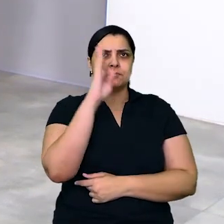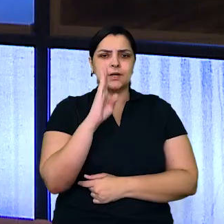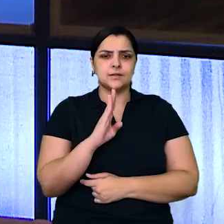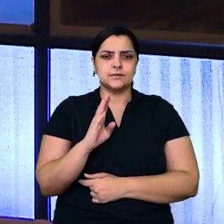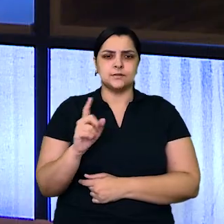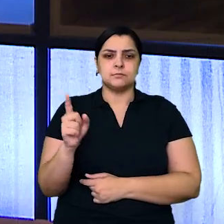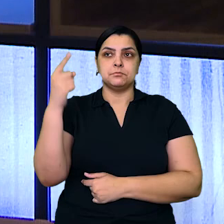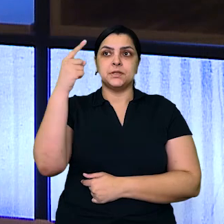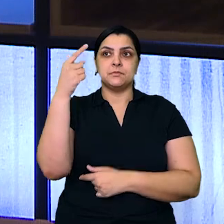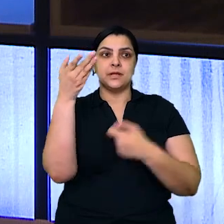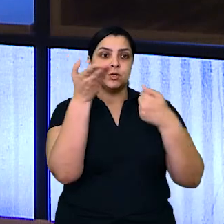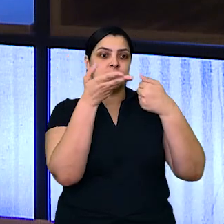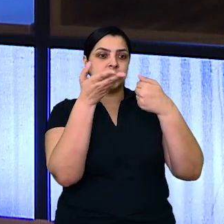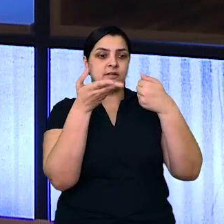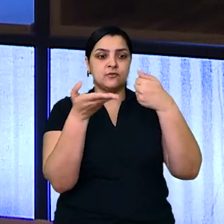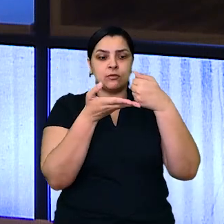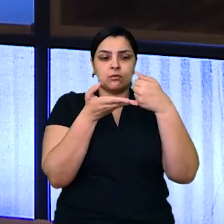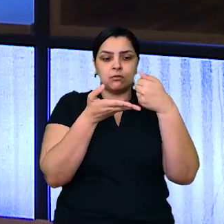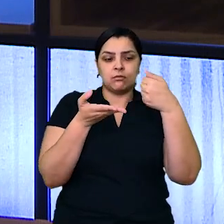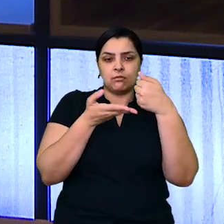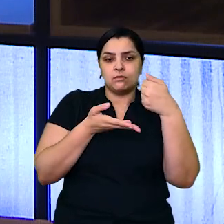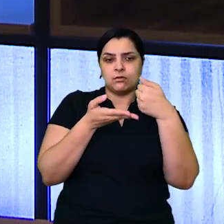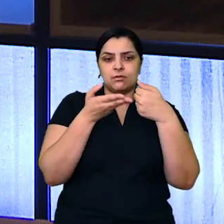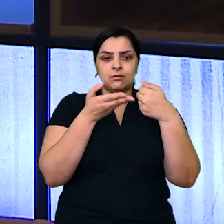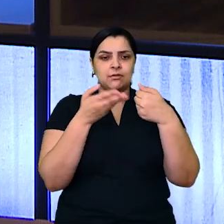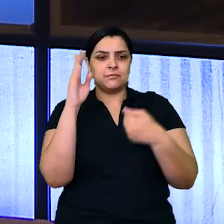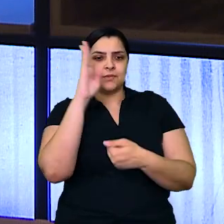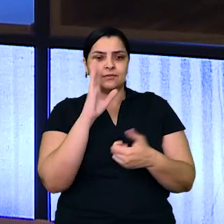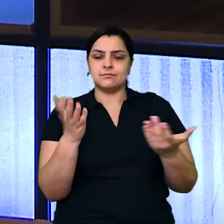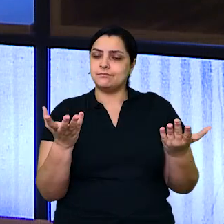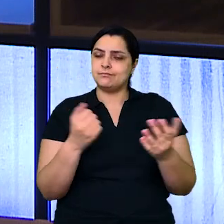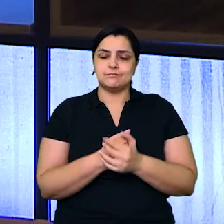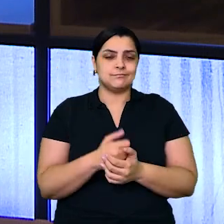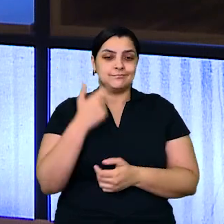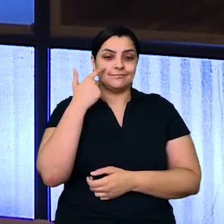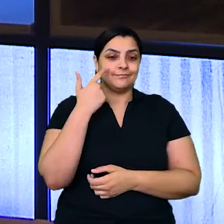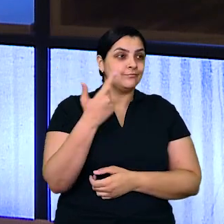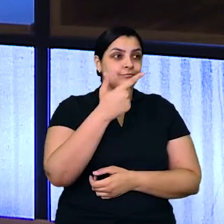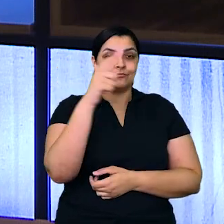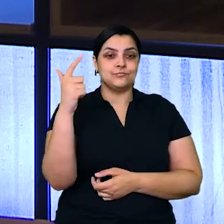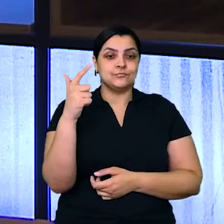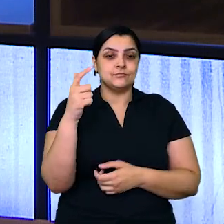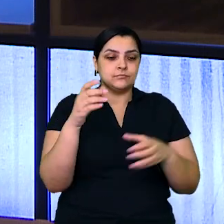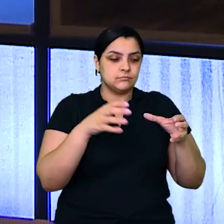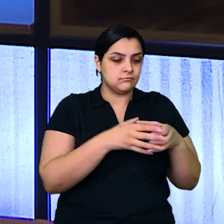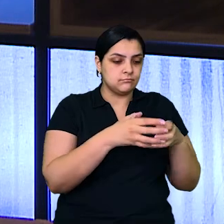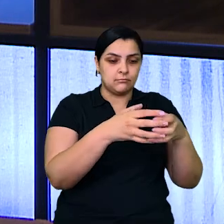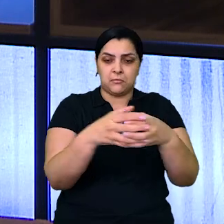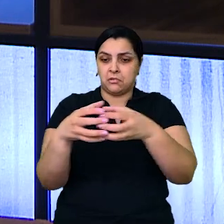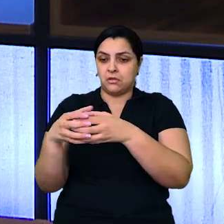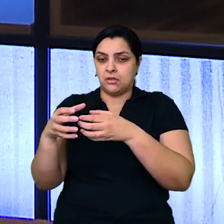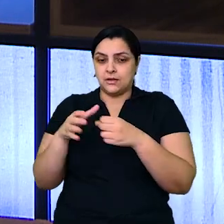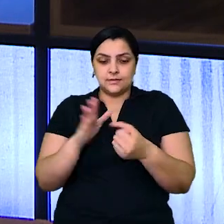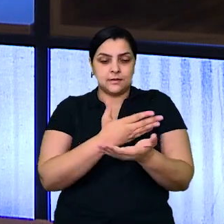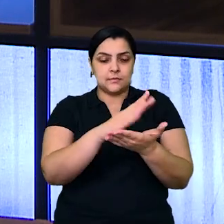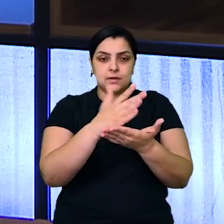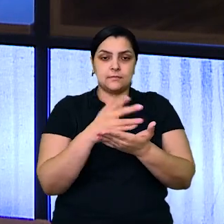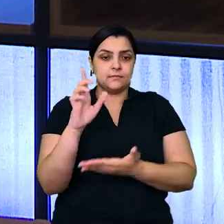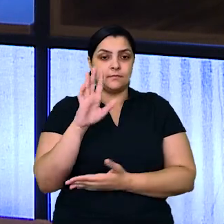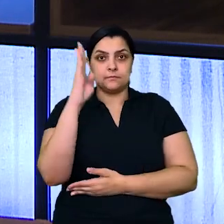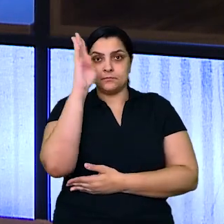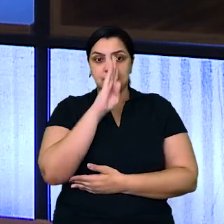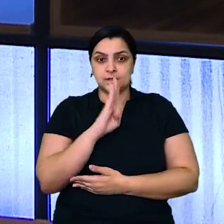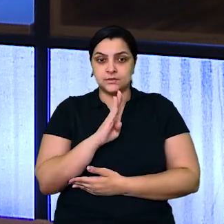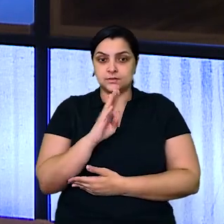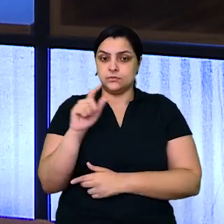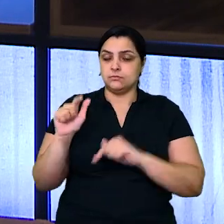de primeiro nível, brasileiro de segundo nível, sub-brasileiro, não existem categorias de brasileiro. Então, o brasileiro